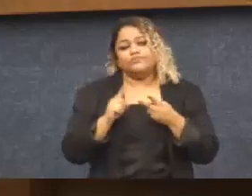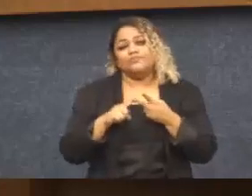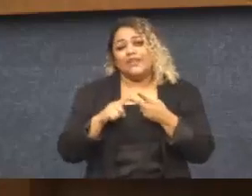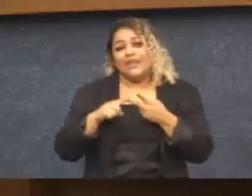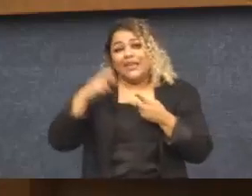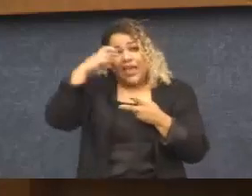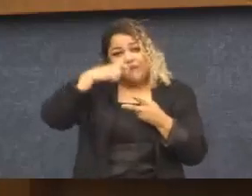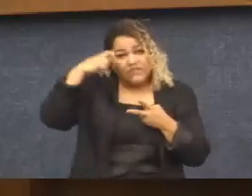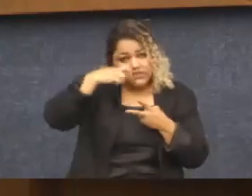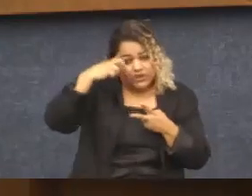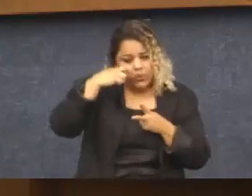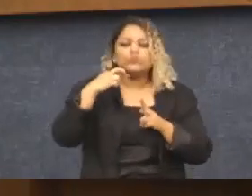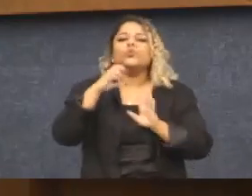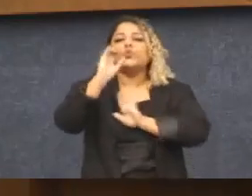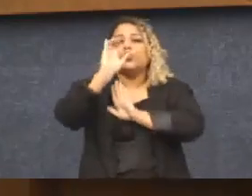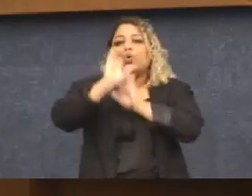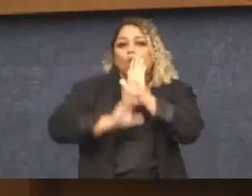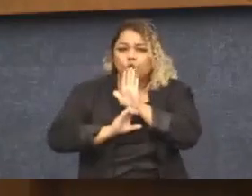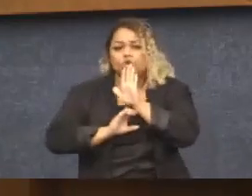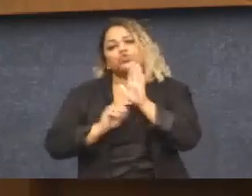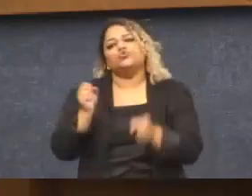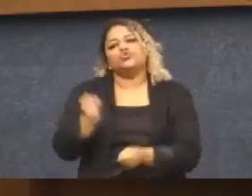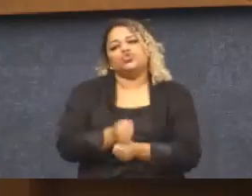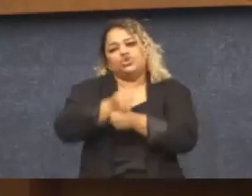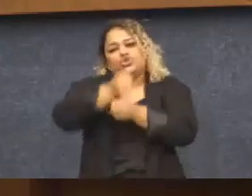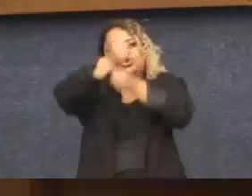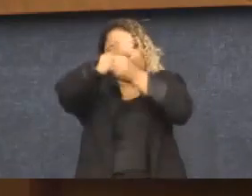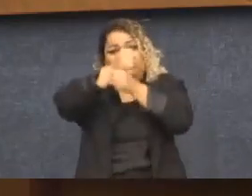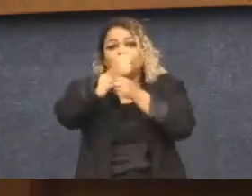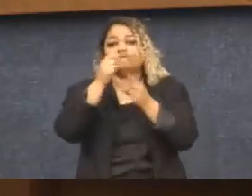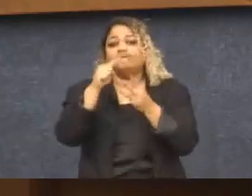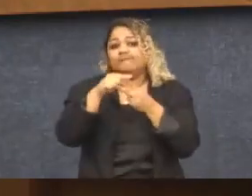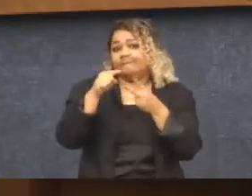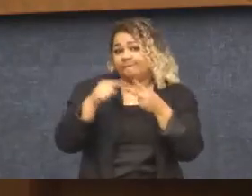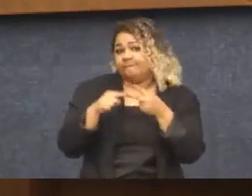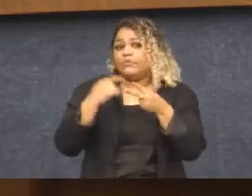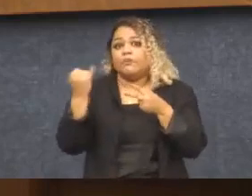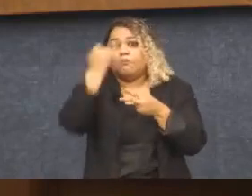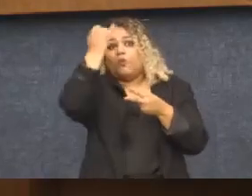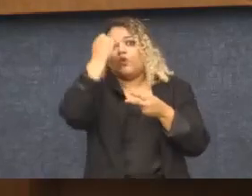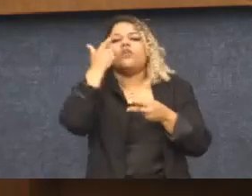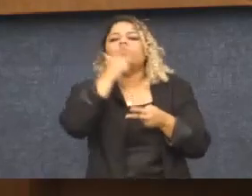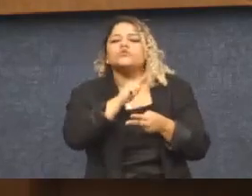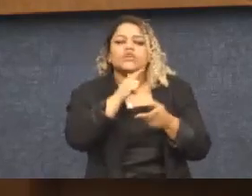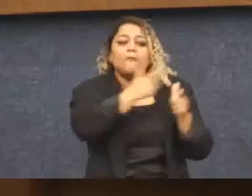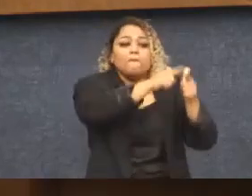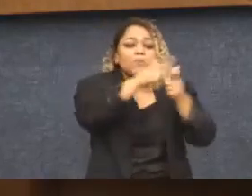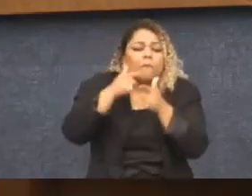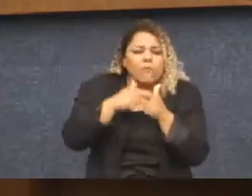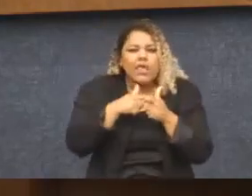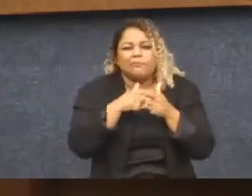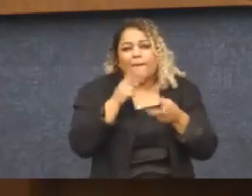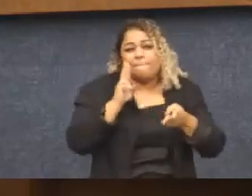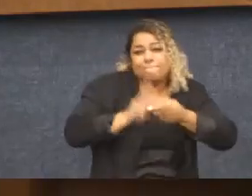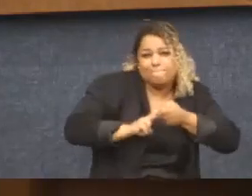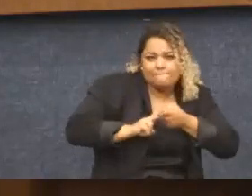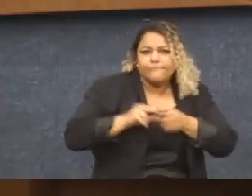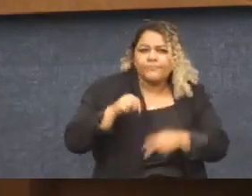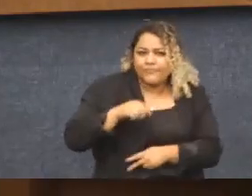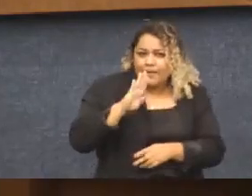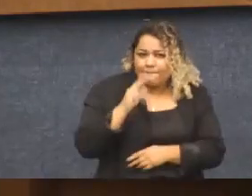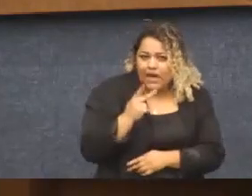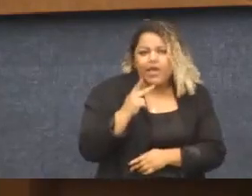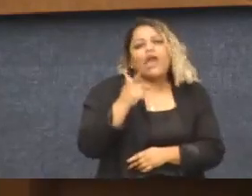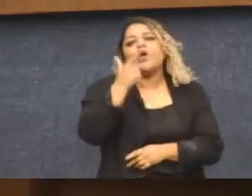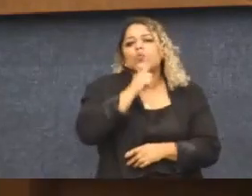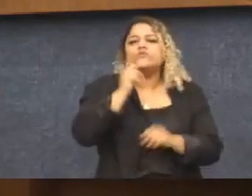Código de Obras. Duas coisas que são capazes de destravar a cidade de Belo Horizonte. São legislações arcaicas da década